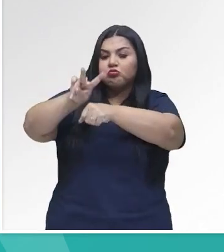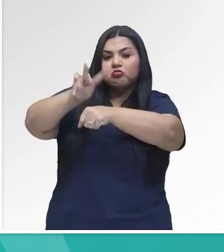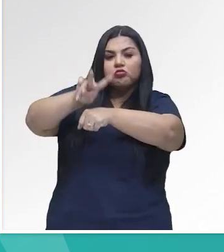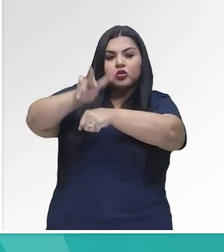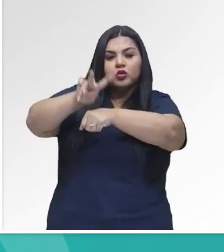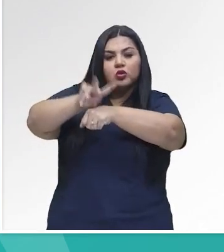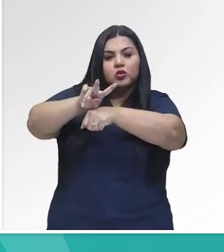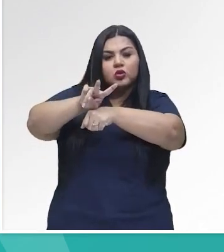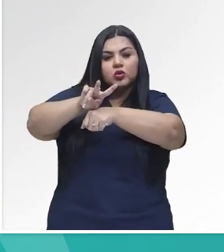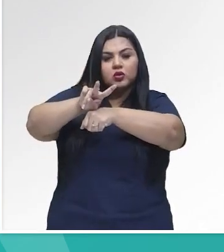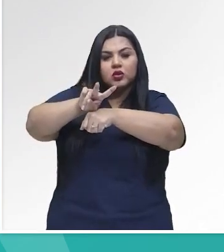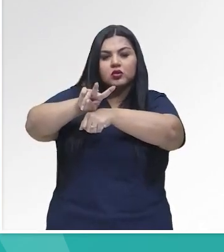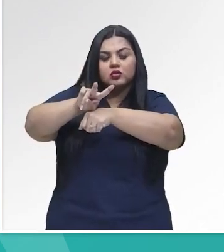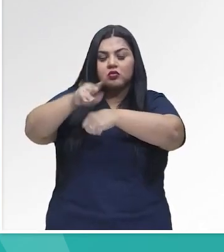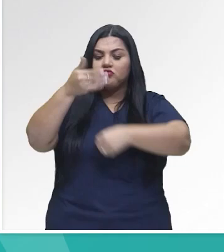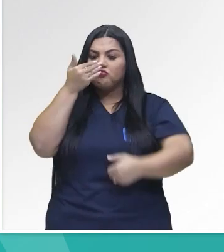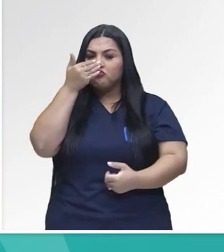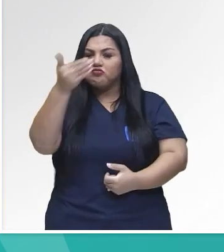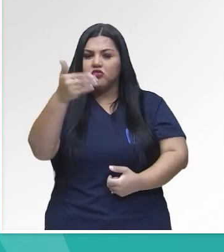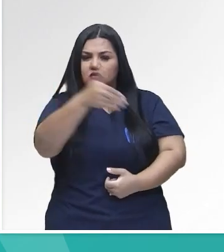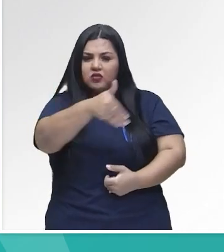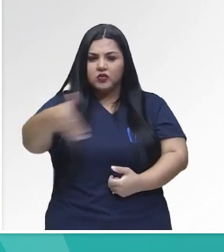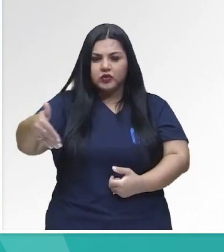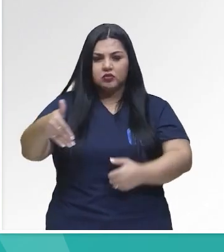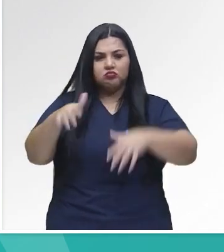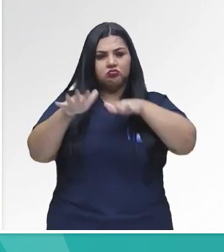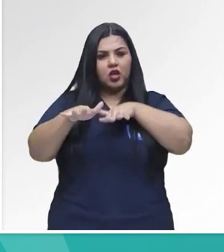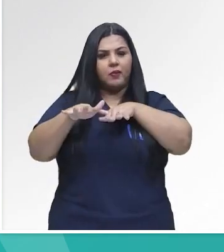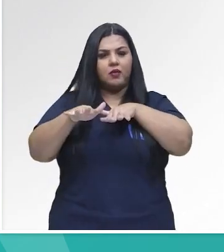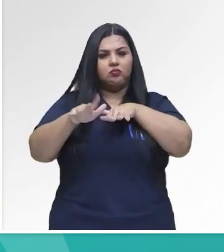protegem, que vão na linha de frente do exército.